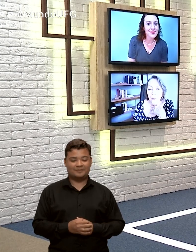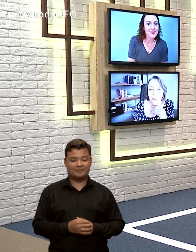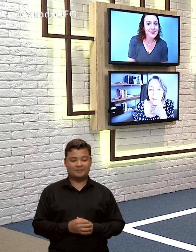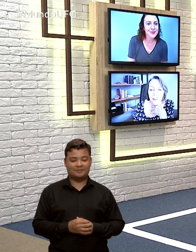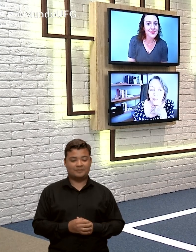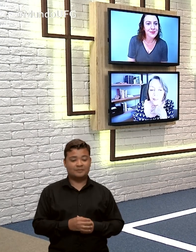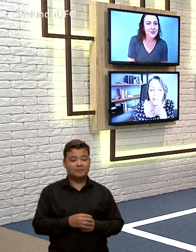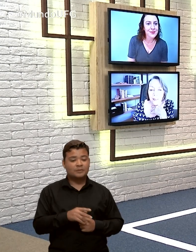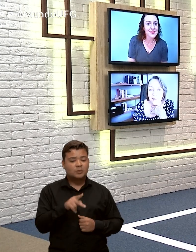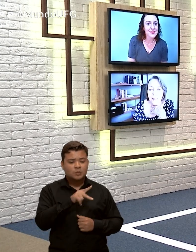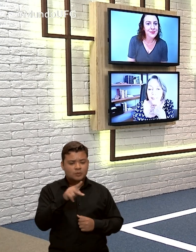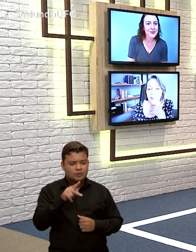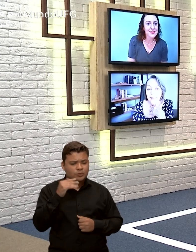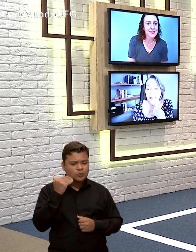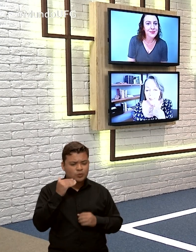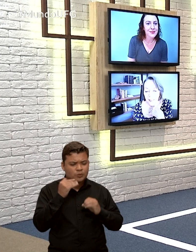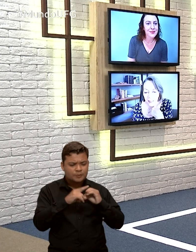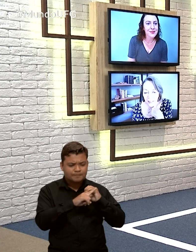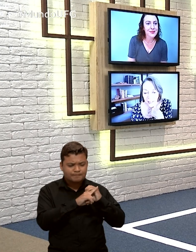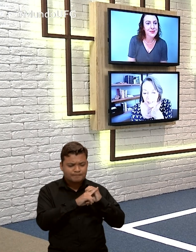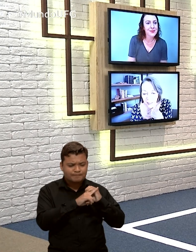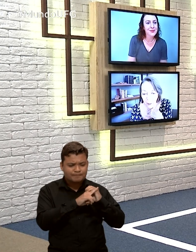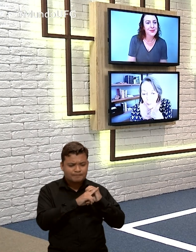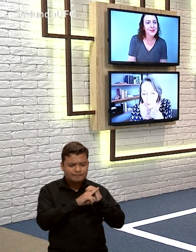Seu microfone, professora.